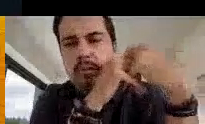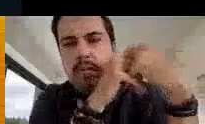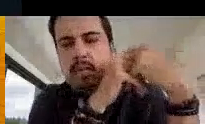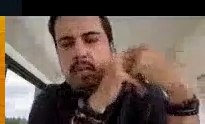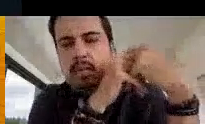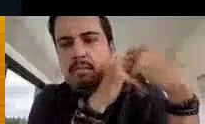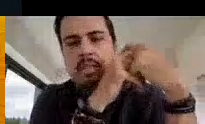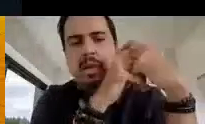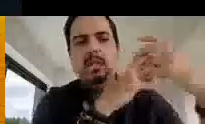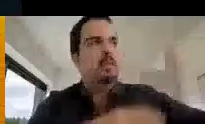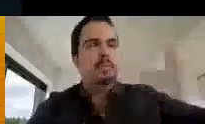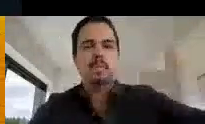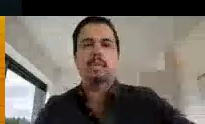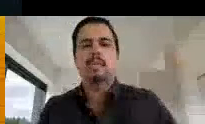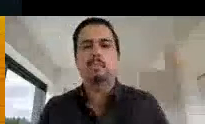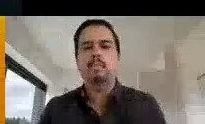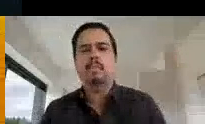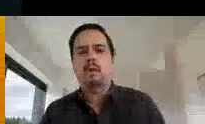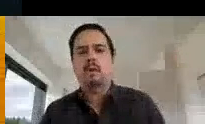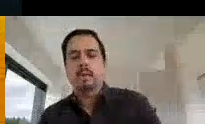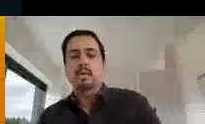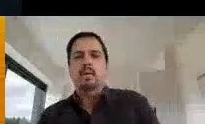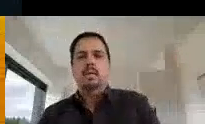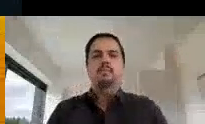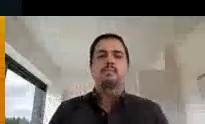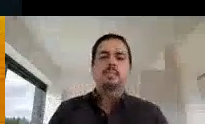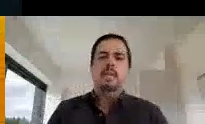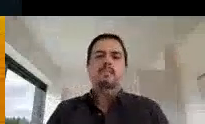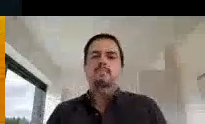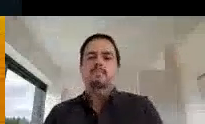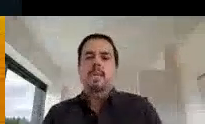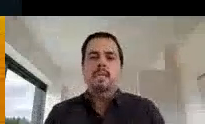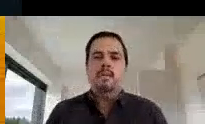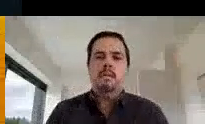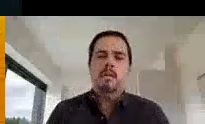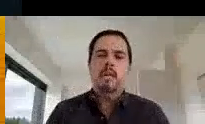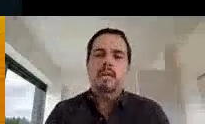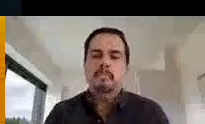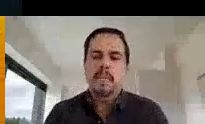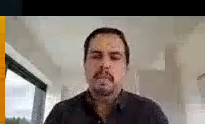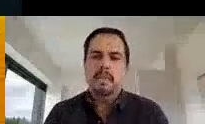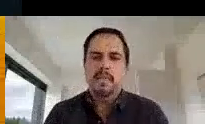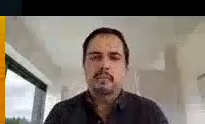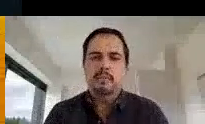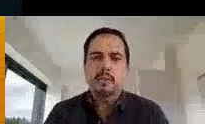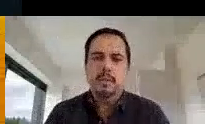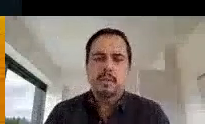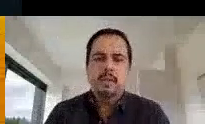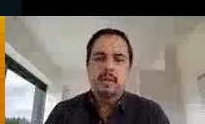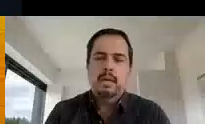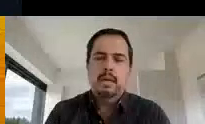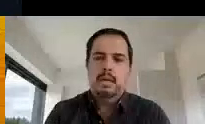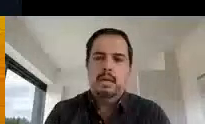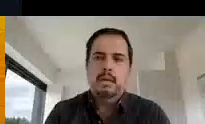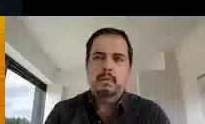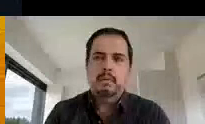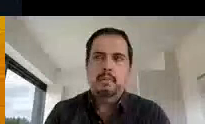usa dados, você tá abrindo ali praticamente uma biboca. Porque você tem N métricas para